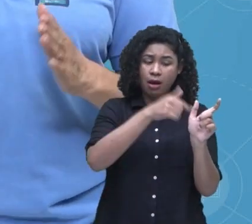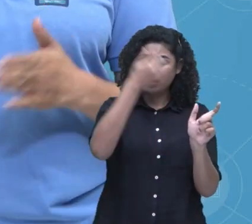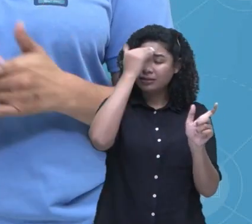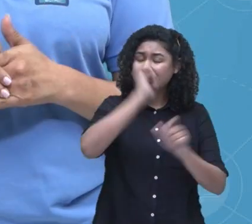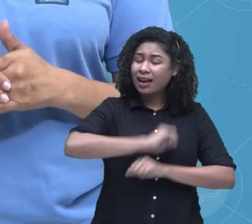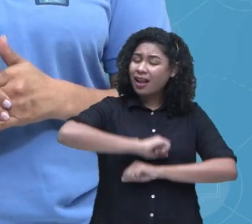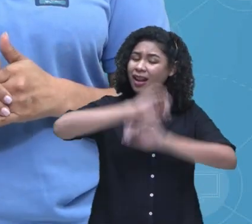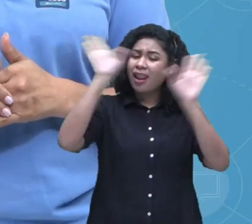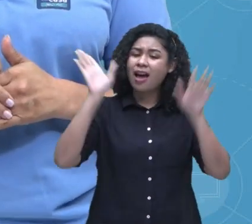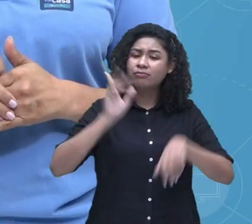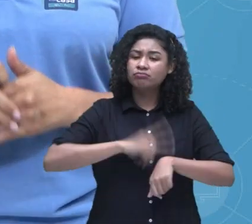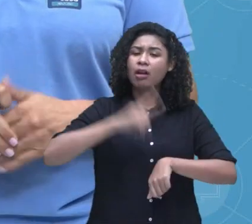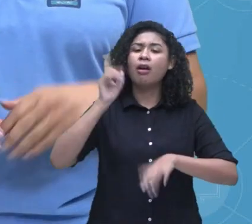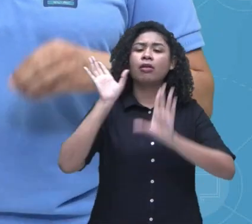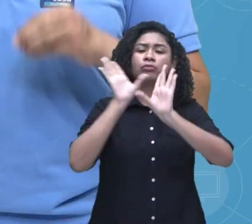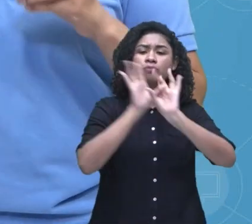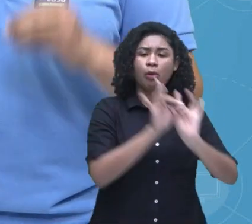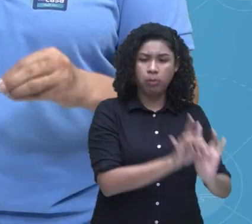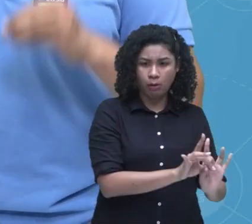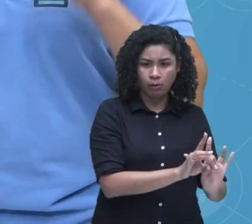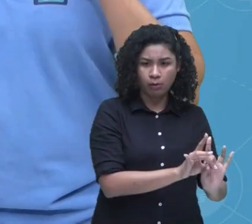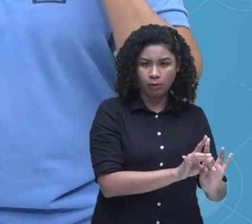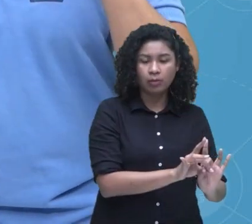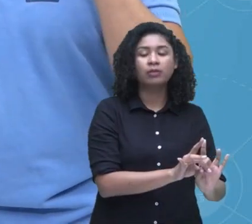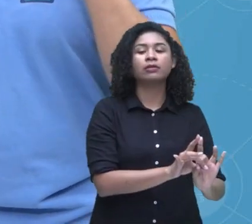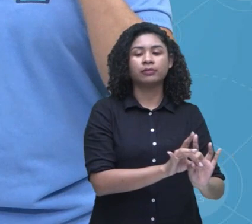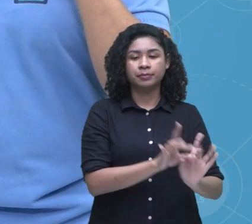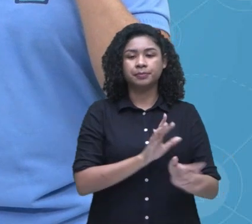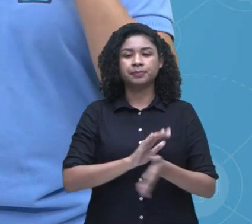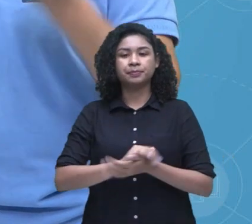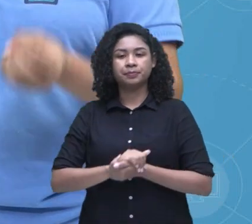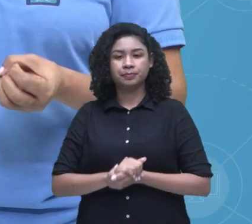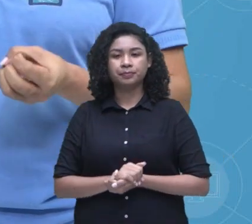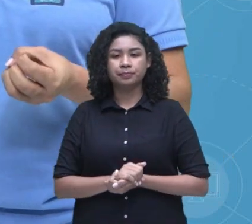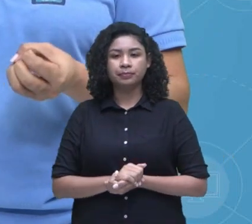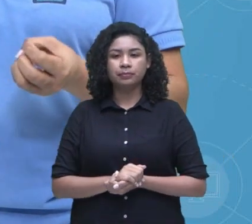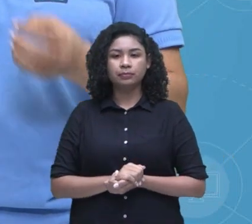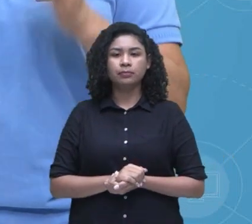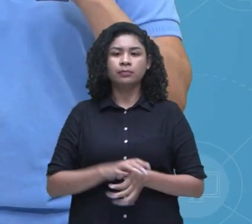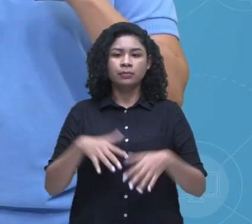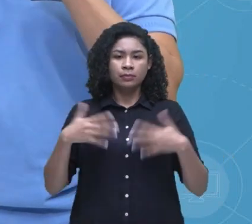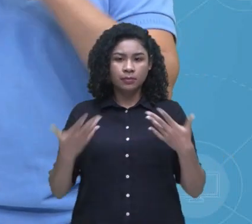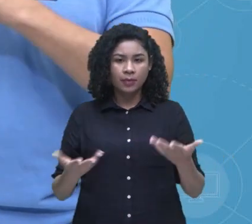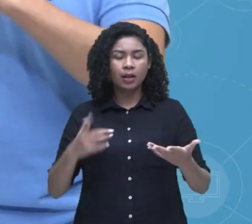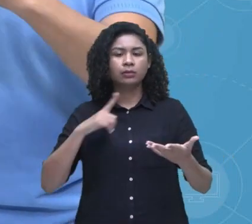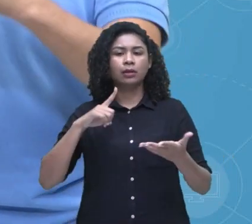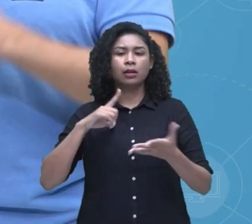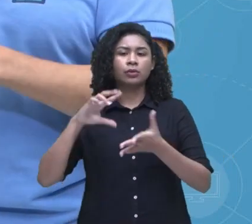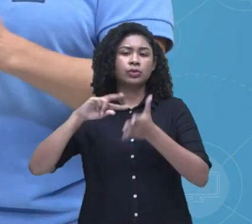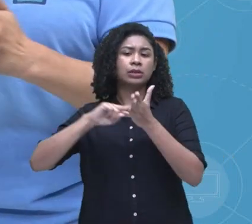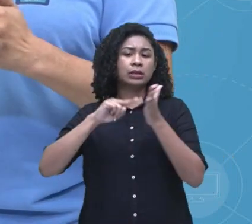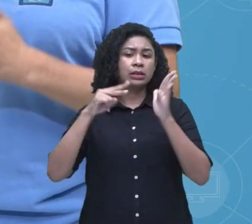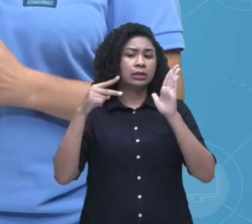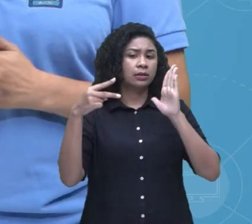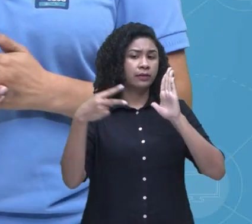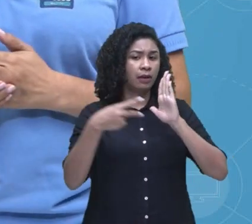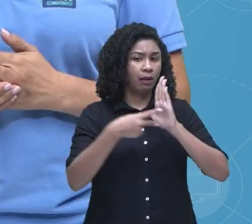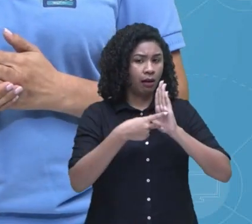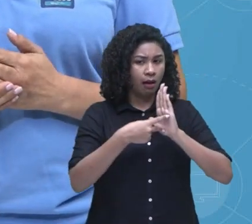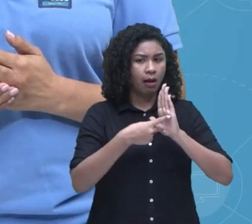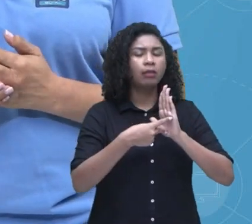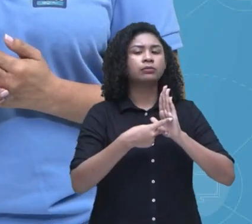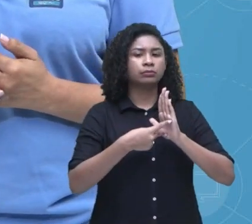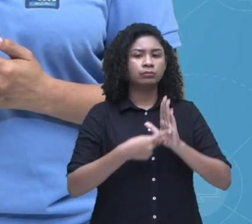identifica direitinho dentro do contexto, né? Aqui é significado aquela